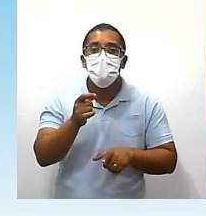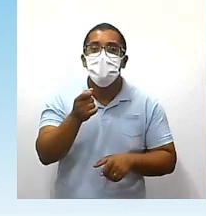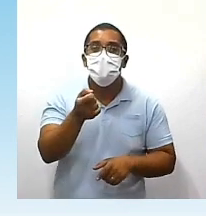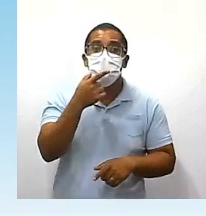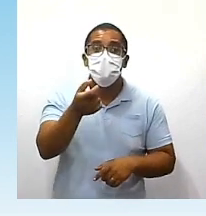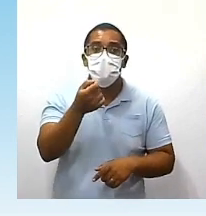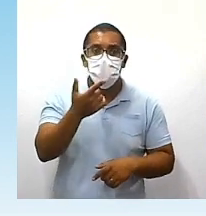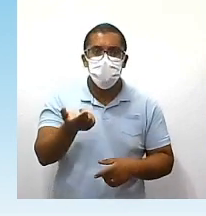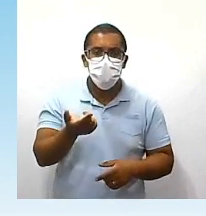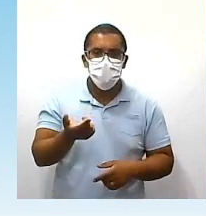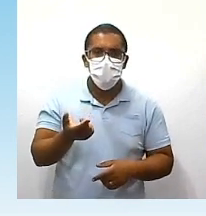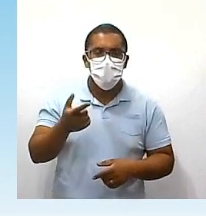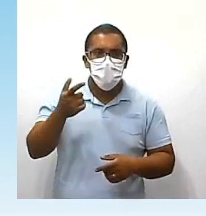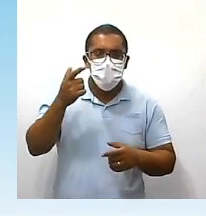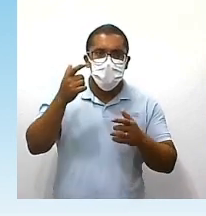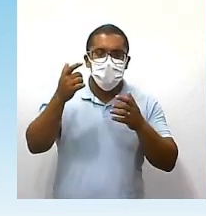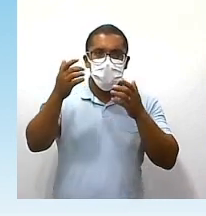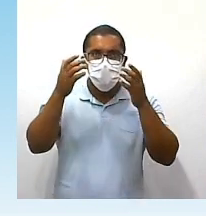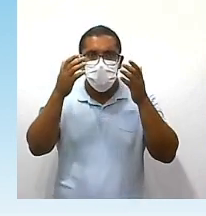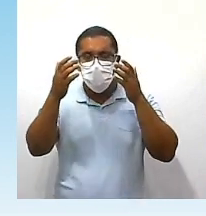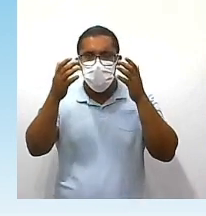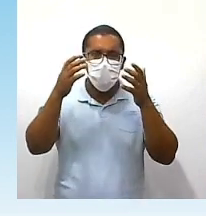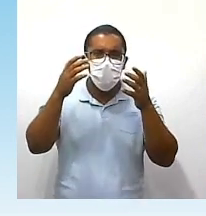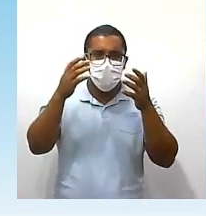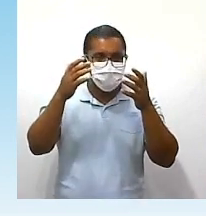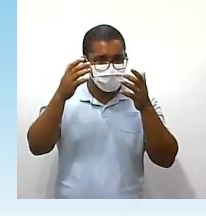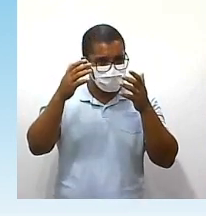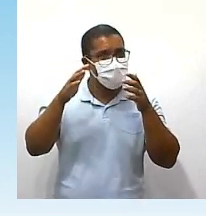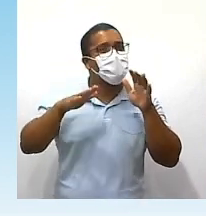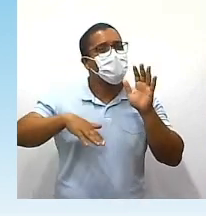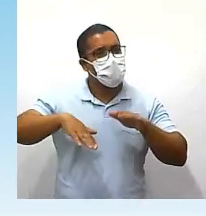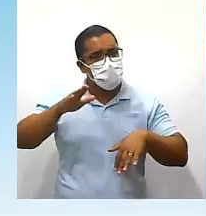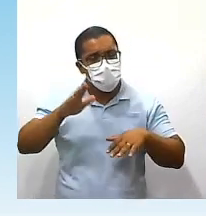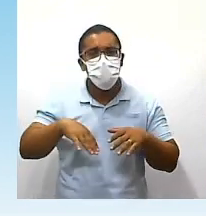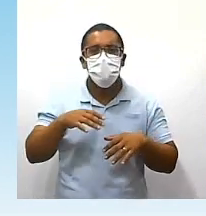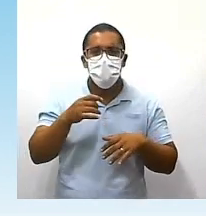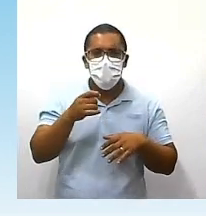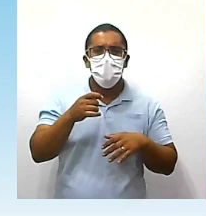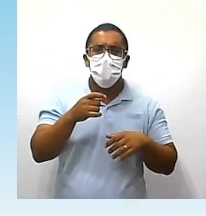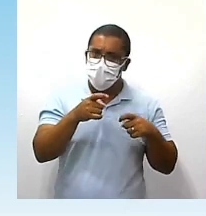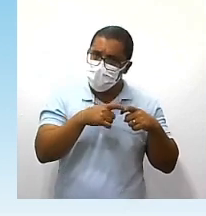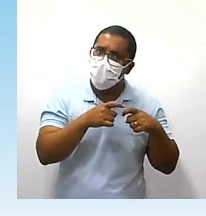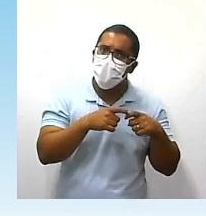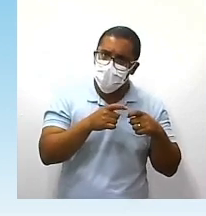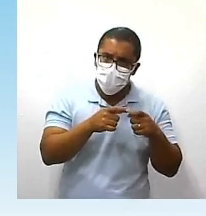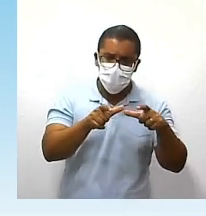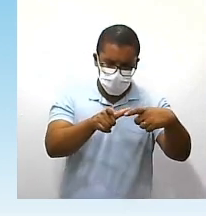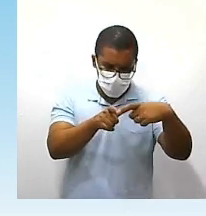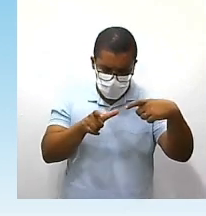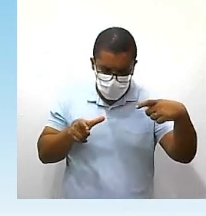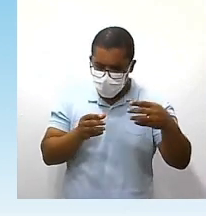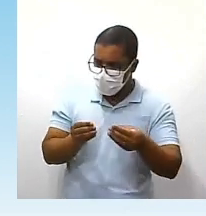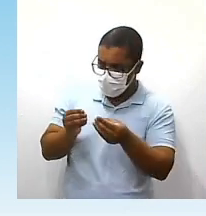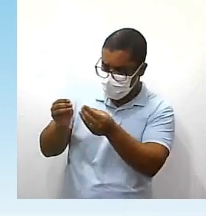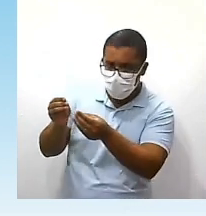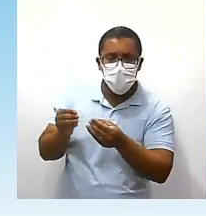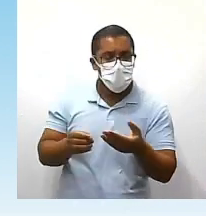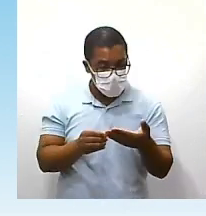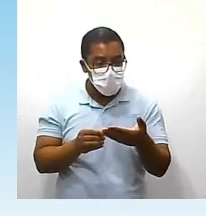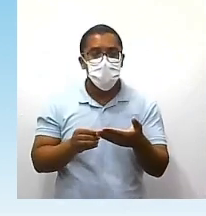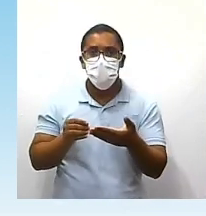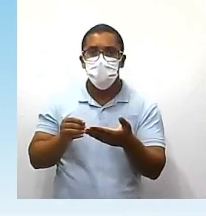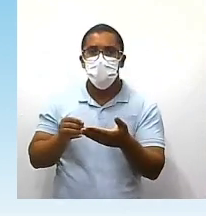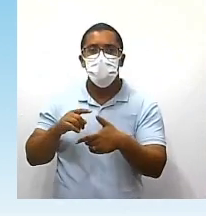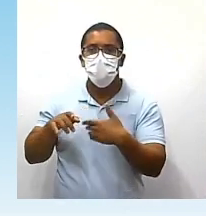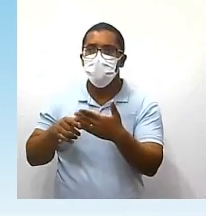que são psicotrópicos, muitas vezes até receitados por médicos inicialmente, mas